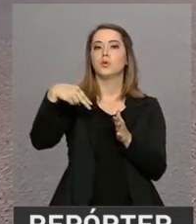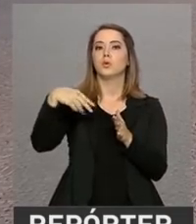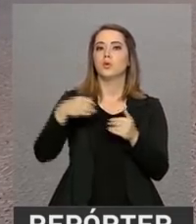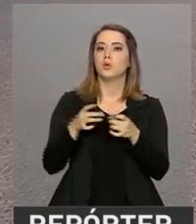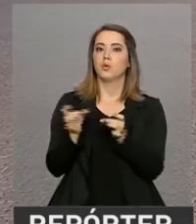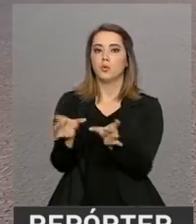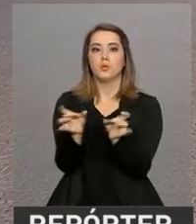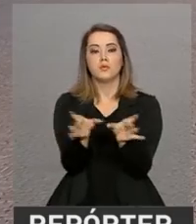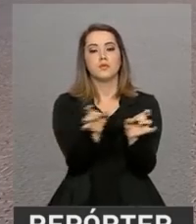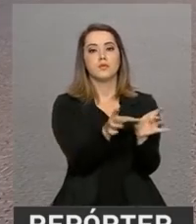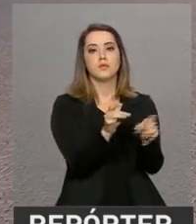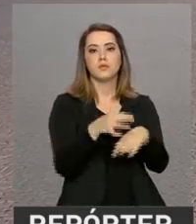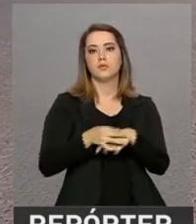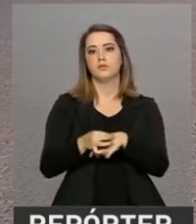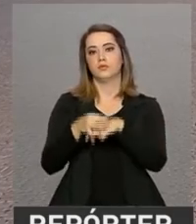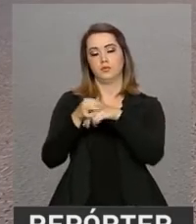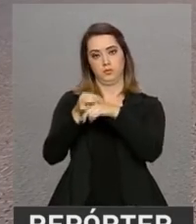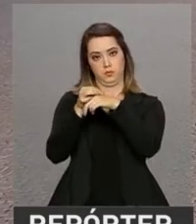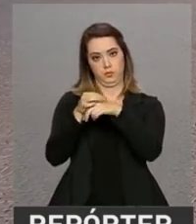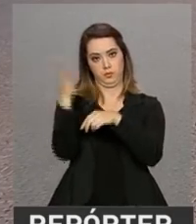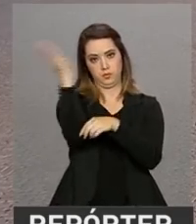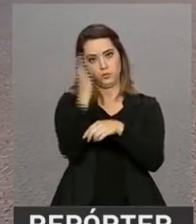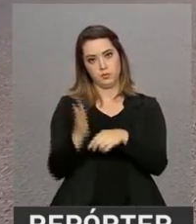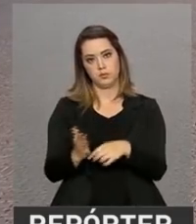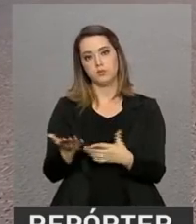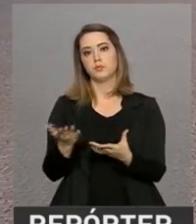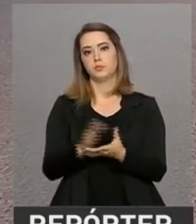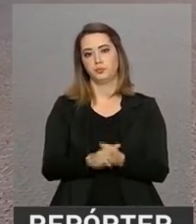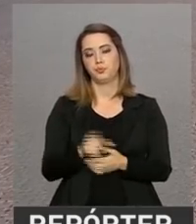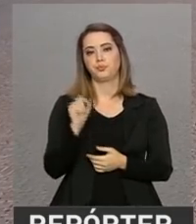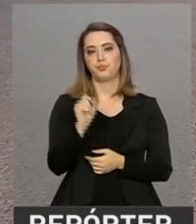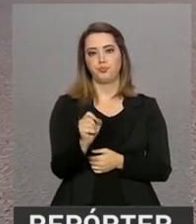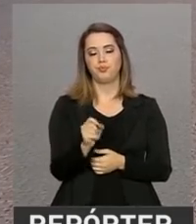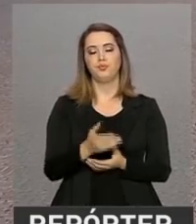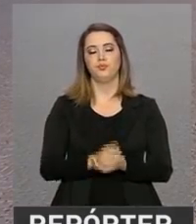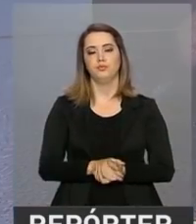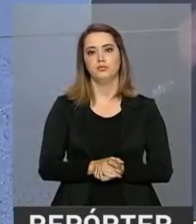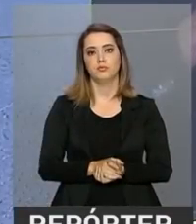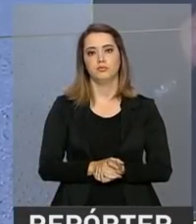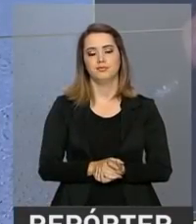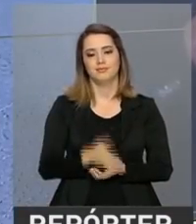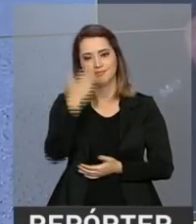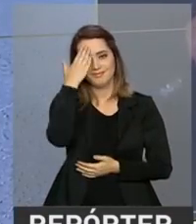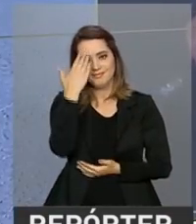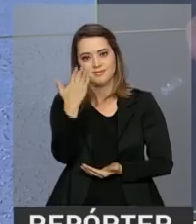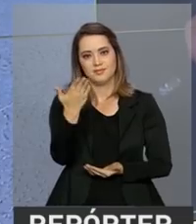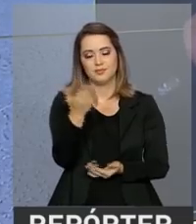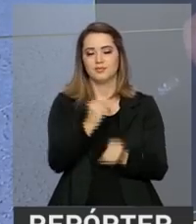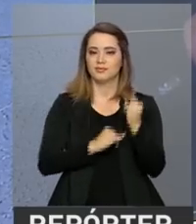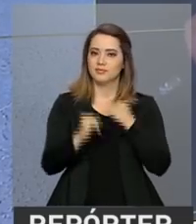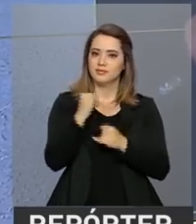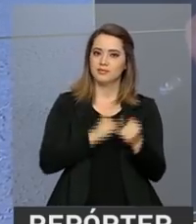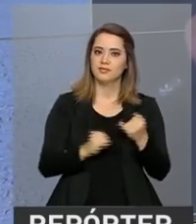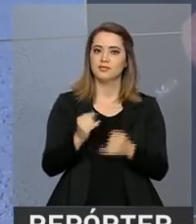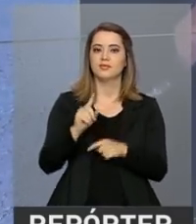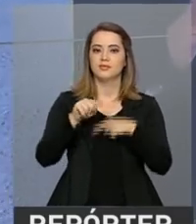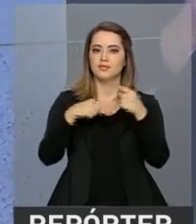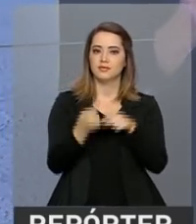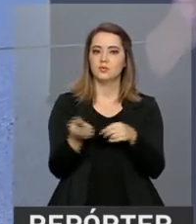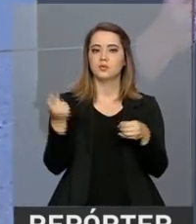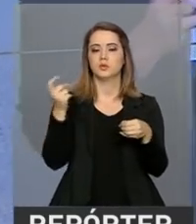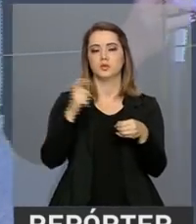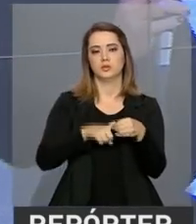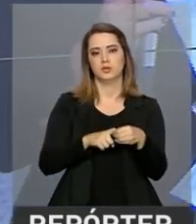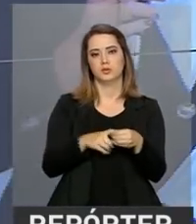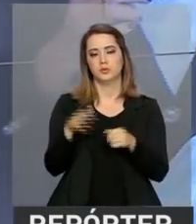para carne bovina brasileira. Essa cerimônia acontece às 3h15. Renata? Obrigada, Paola, pelas suas informações. Daqui a pouco a gente